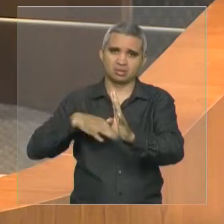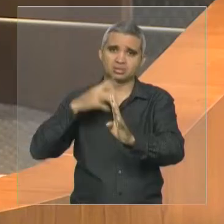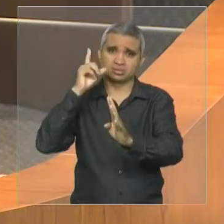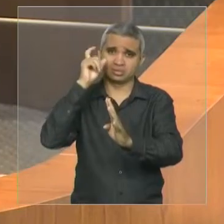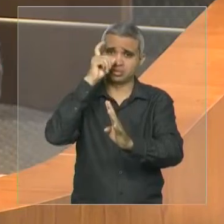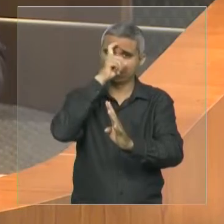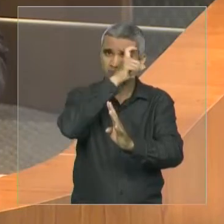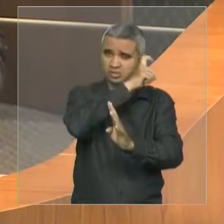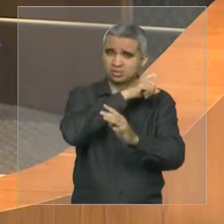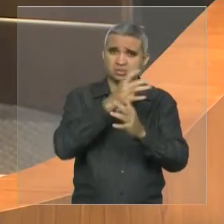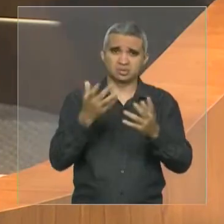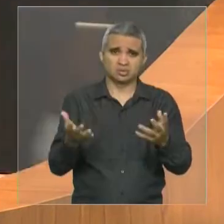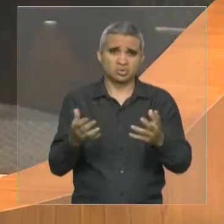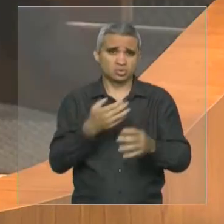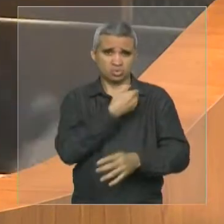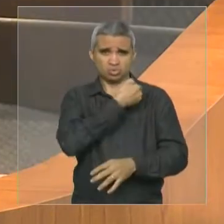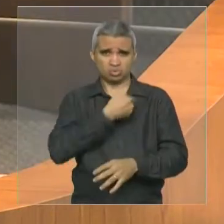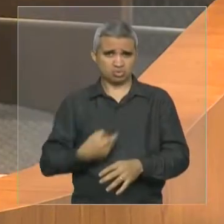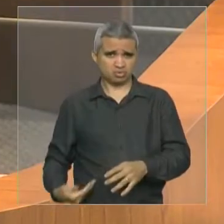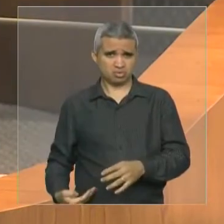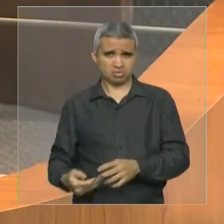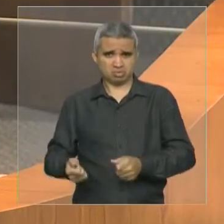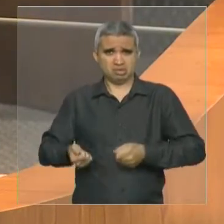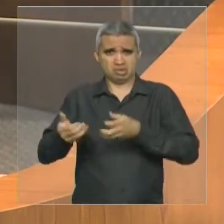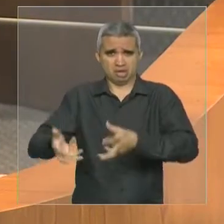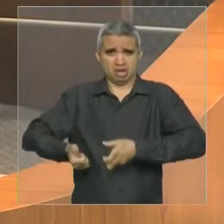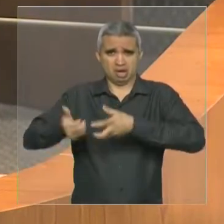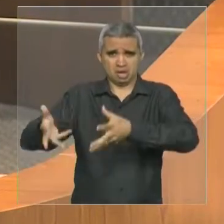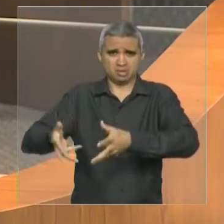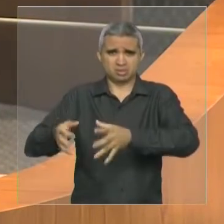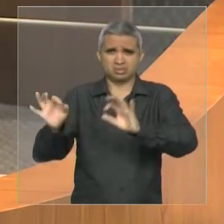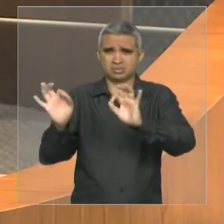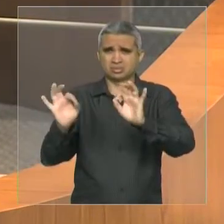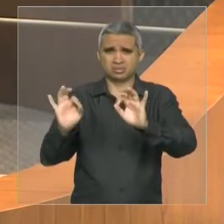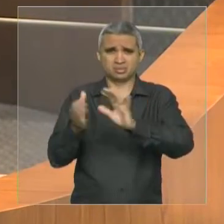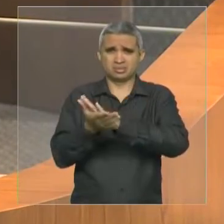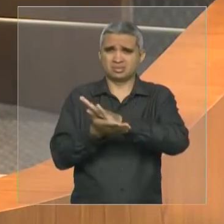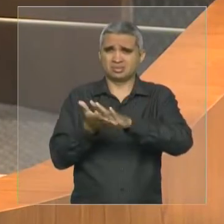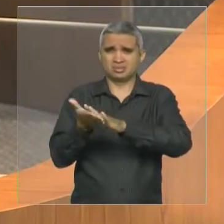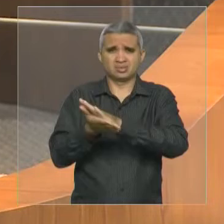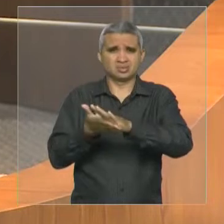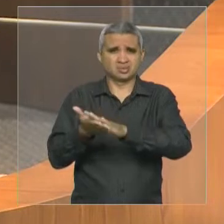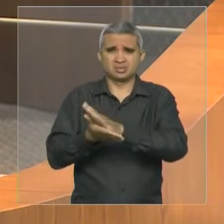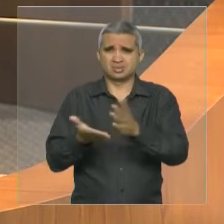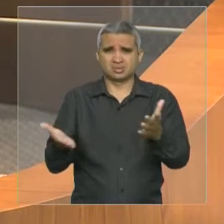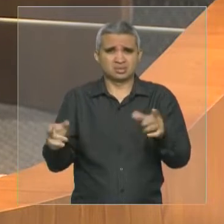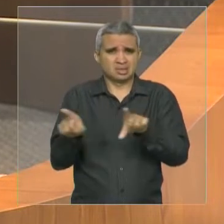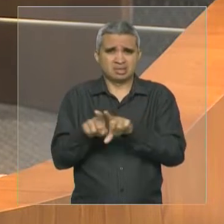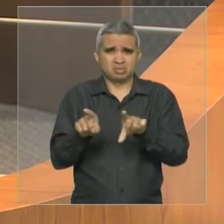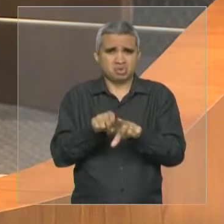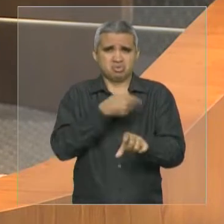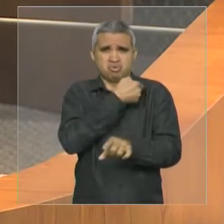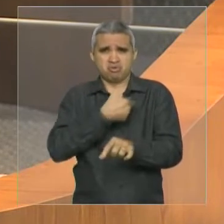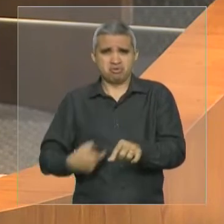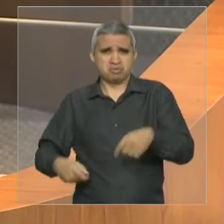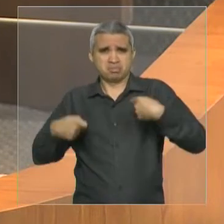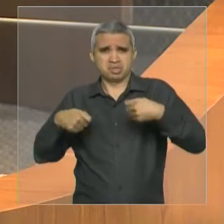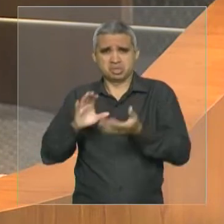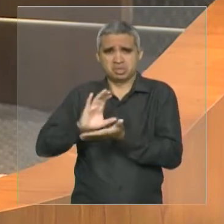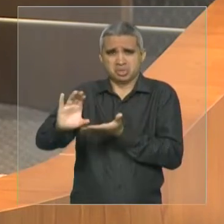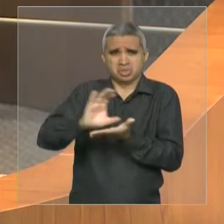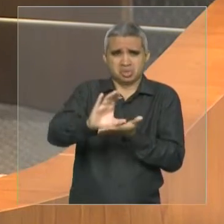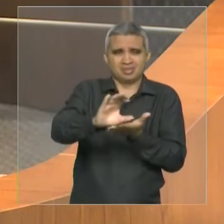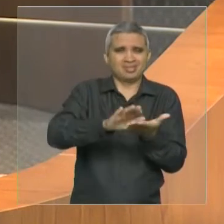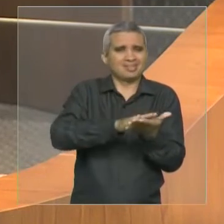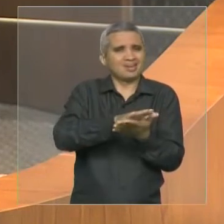existe custo nenhum por parte do governo, não vai existir aumento de investimento do governo. O que nós vamos